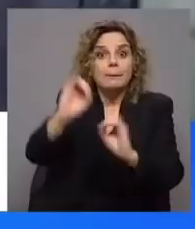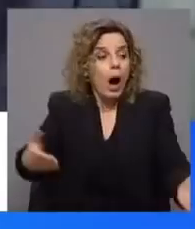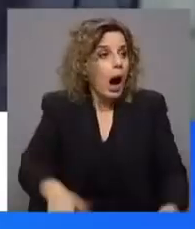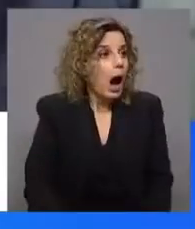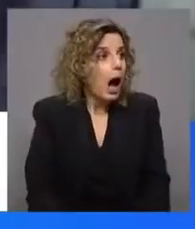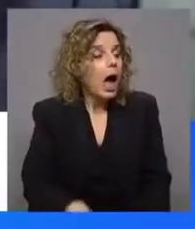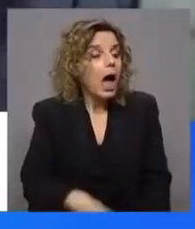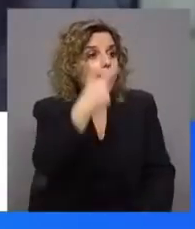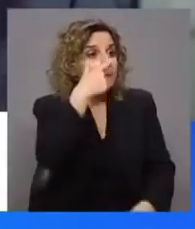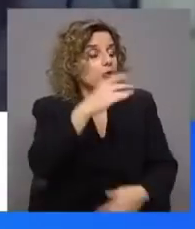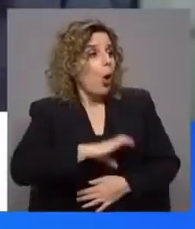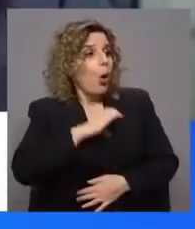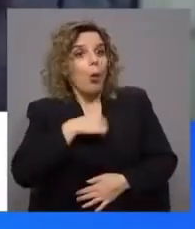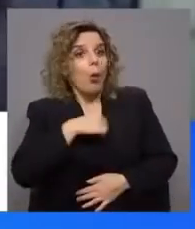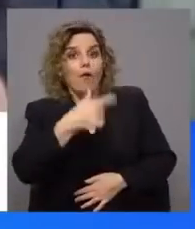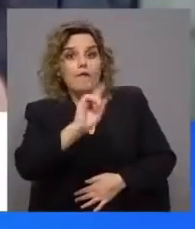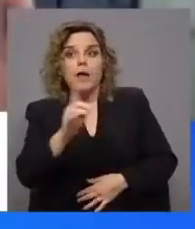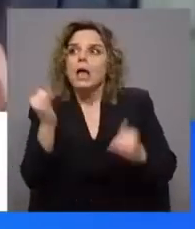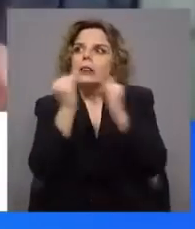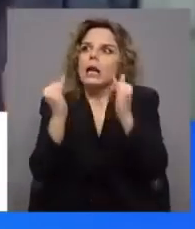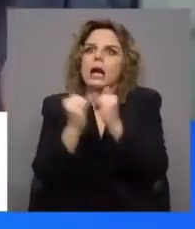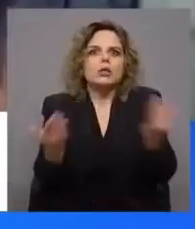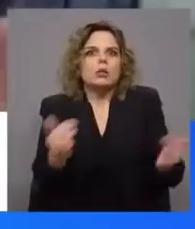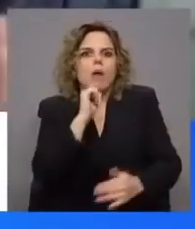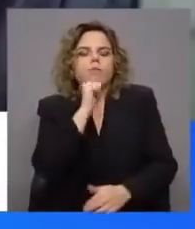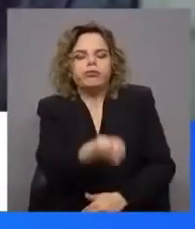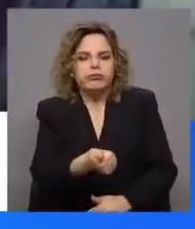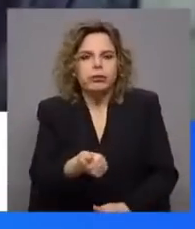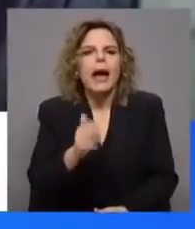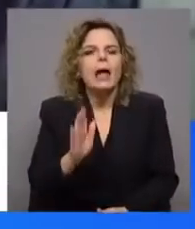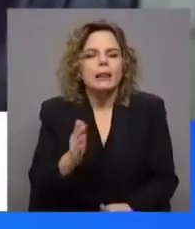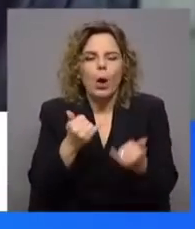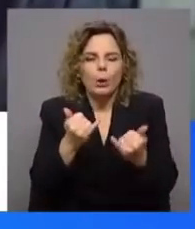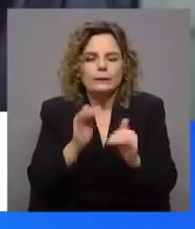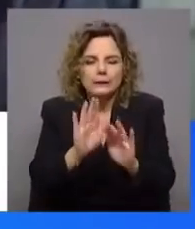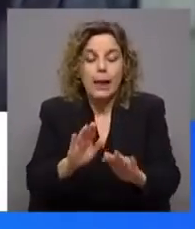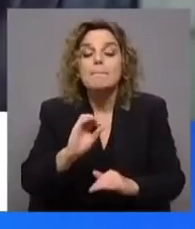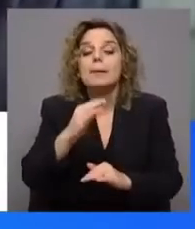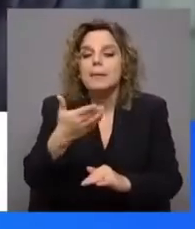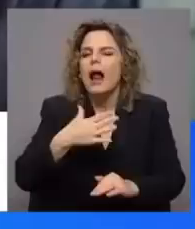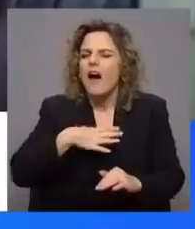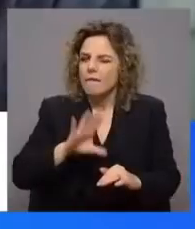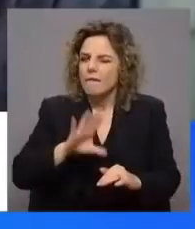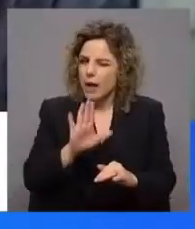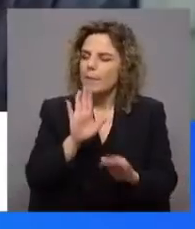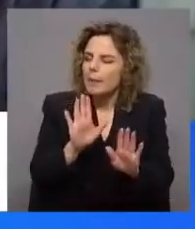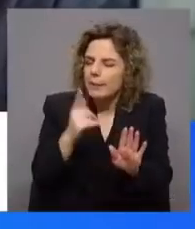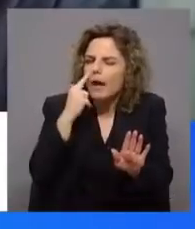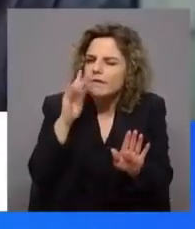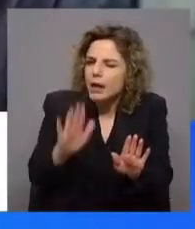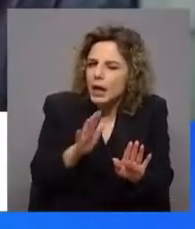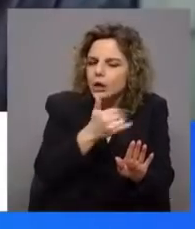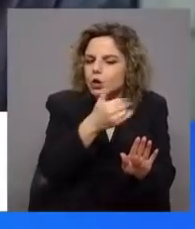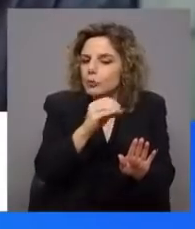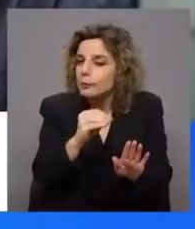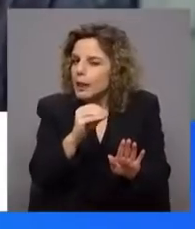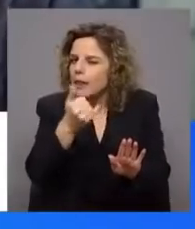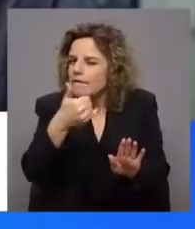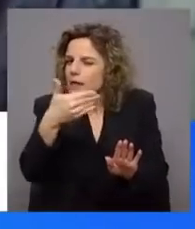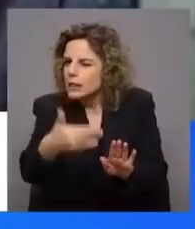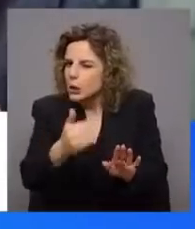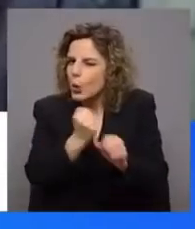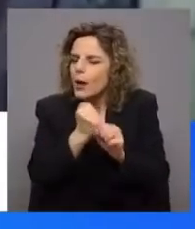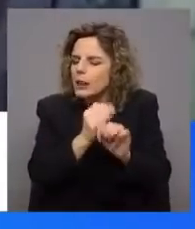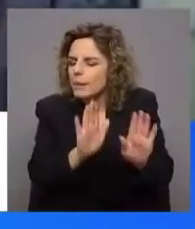sem credibilidade a nível internacional. Então é o seguinte, eu primeiro quero trabalhar 2021. O Brasil